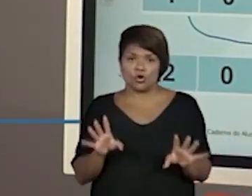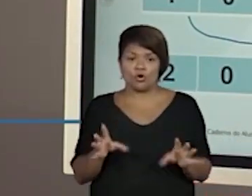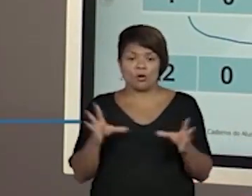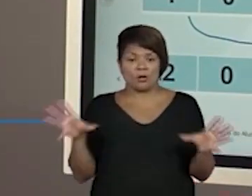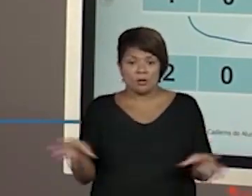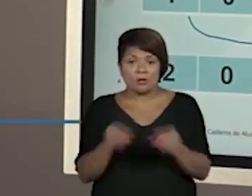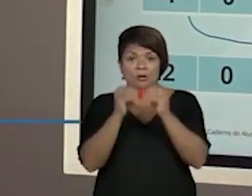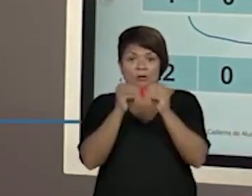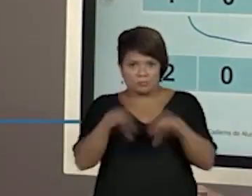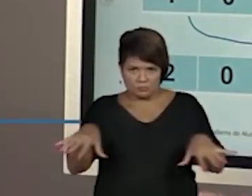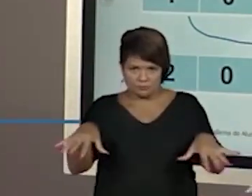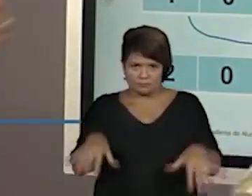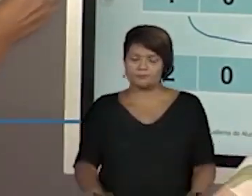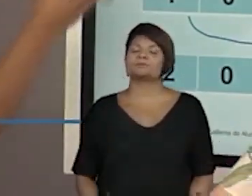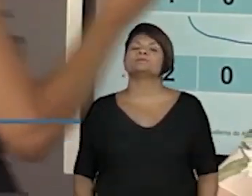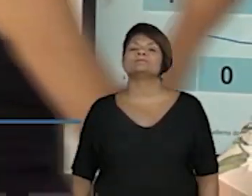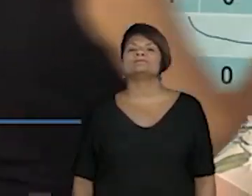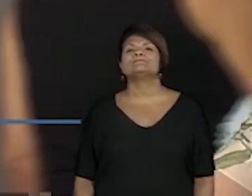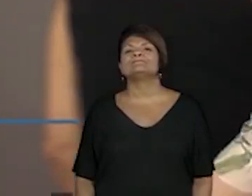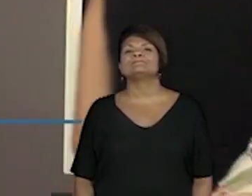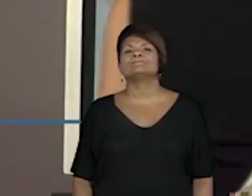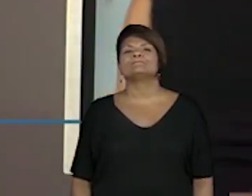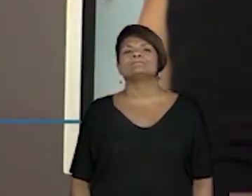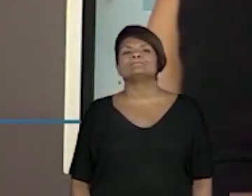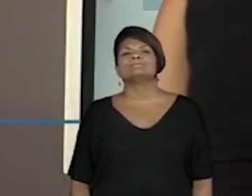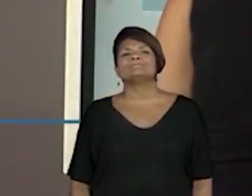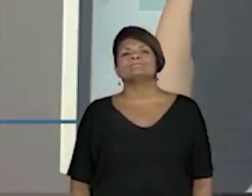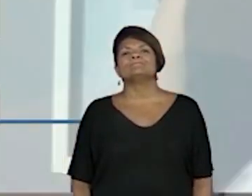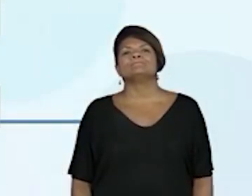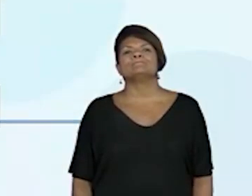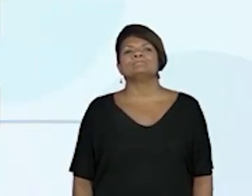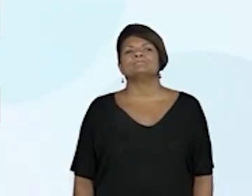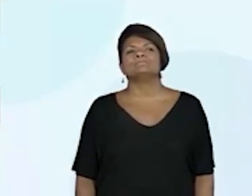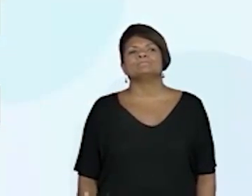decomposição, tá bom? Então, nós formamos quem mesmo?